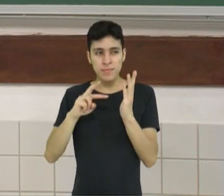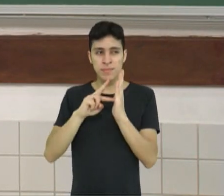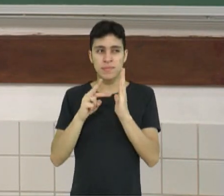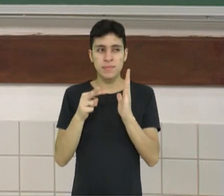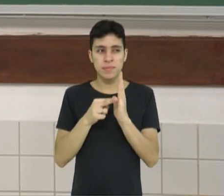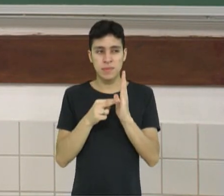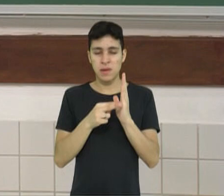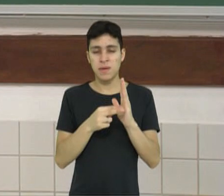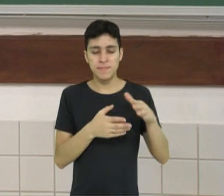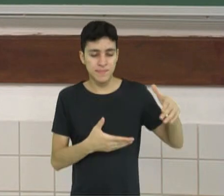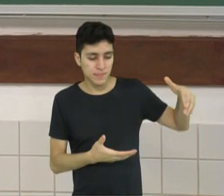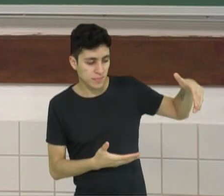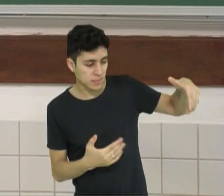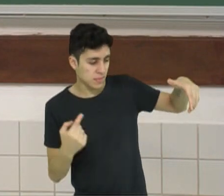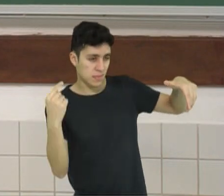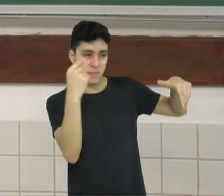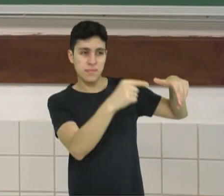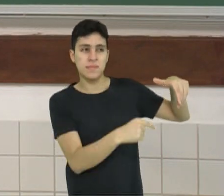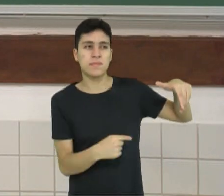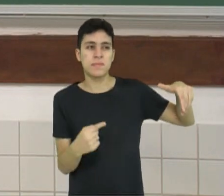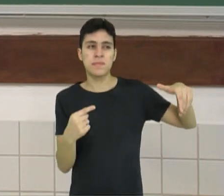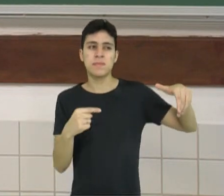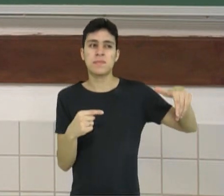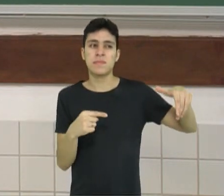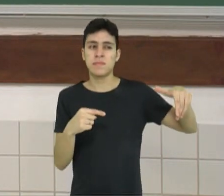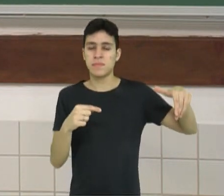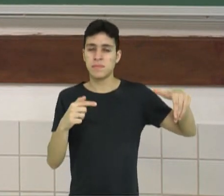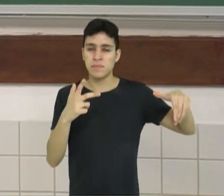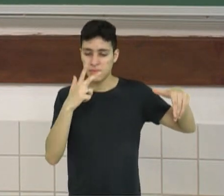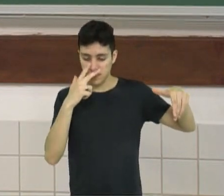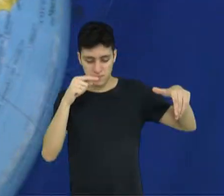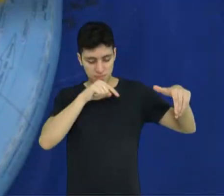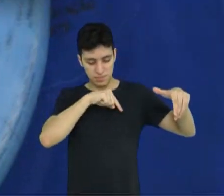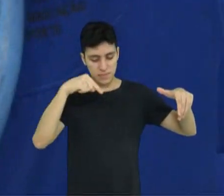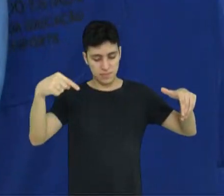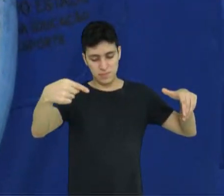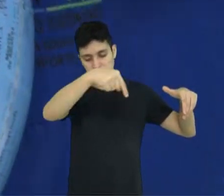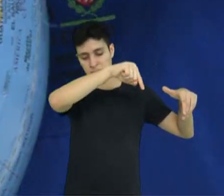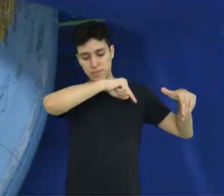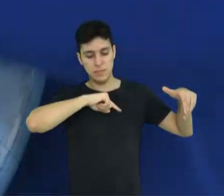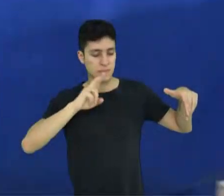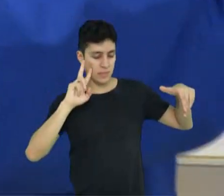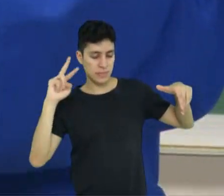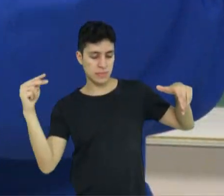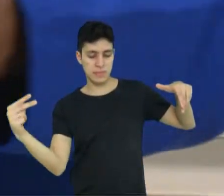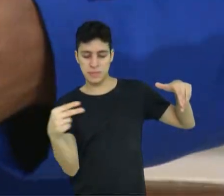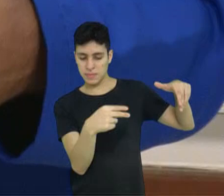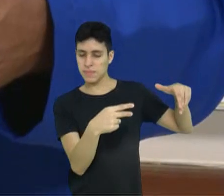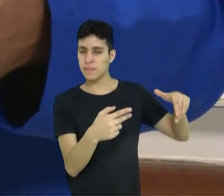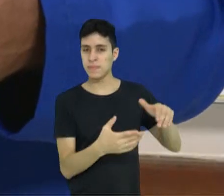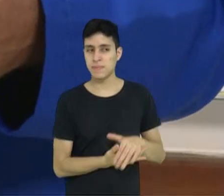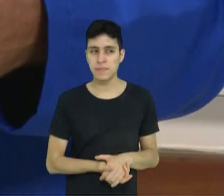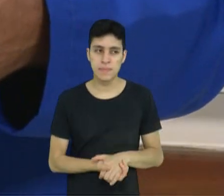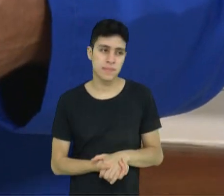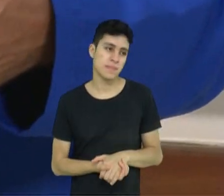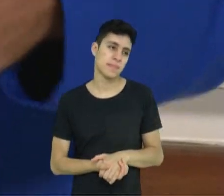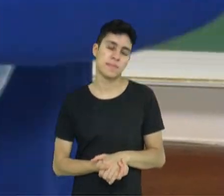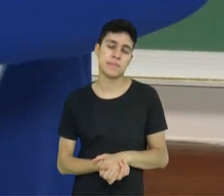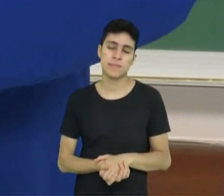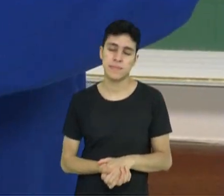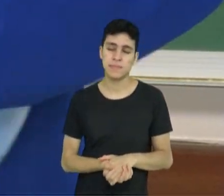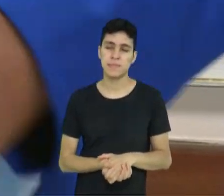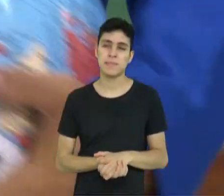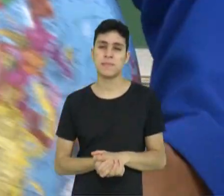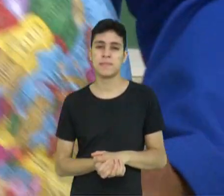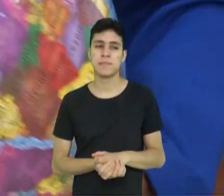azimutal, que a gente chama concêntrica, né? Eu escolho um centro, um ponto no planeta e tenho essa visão de frente dele aqui, ó, tá? O